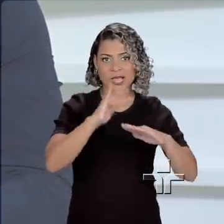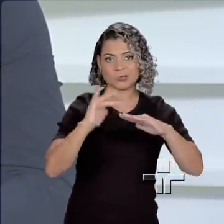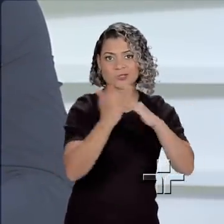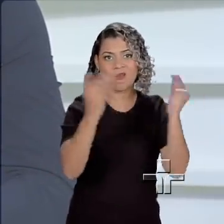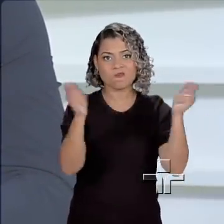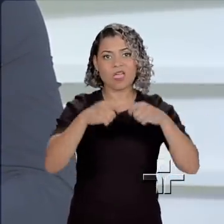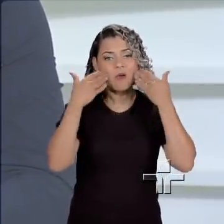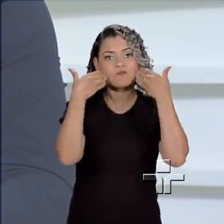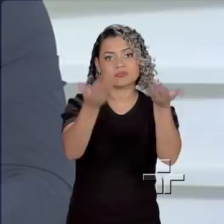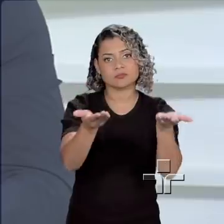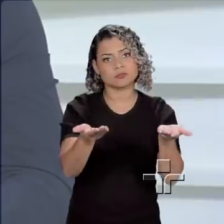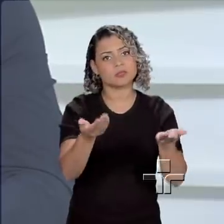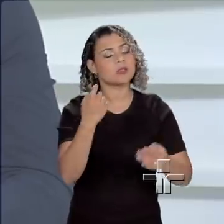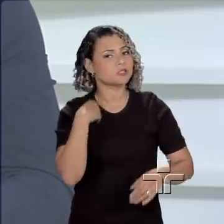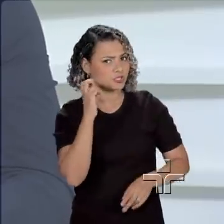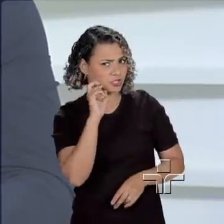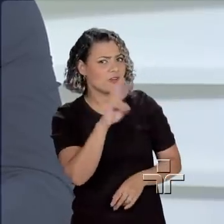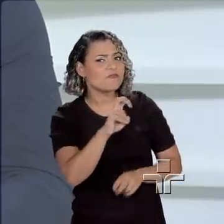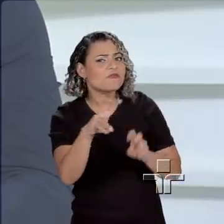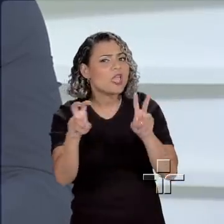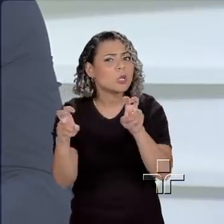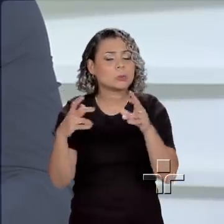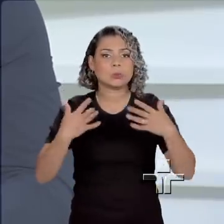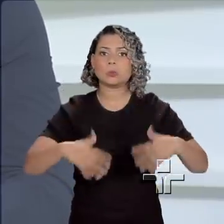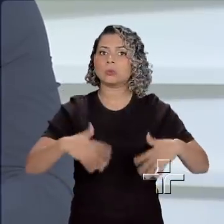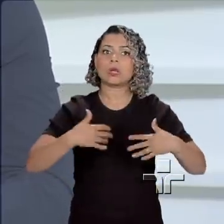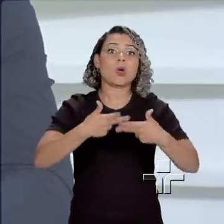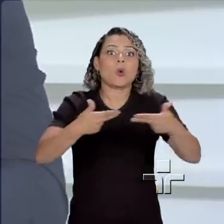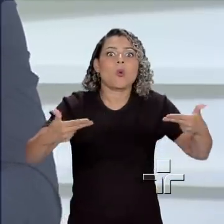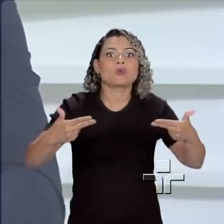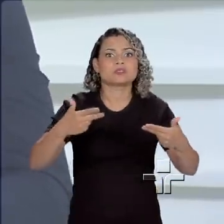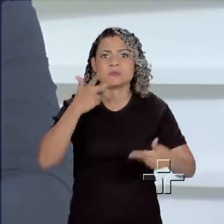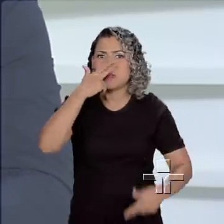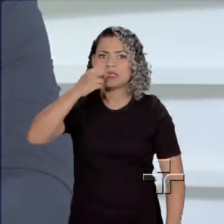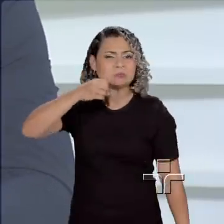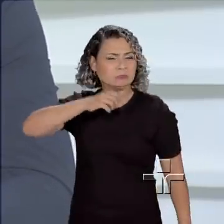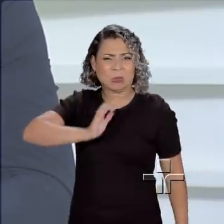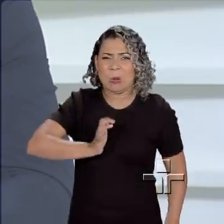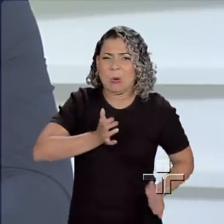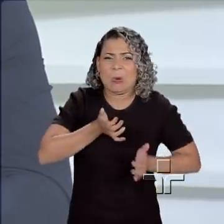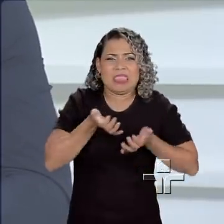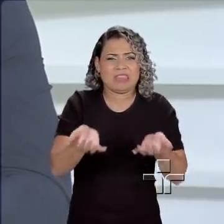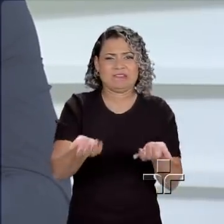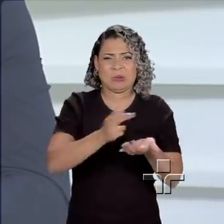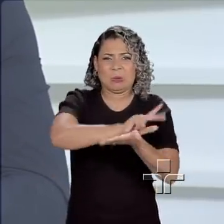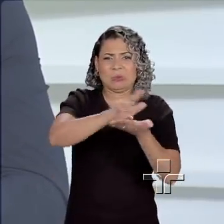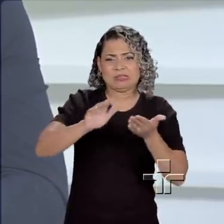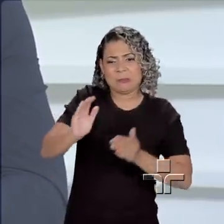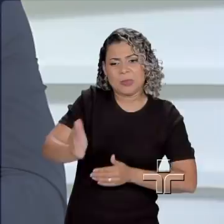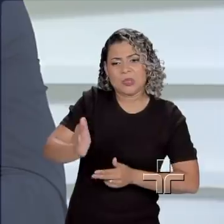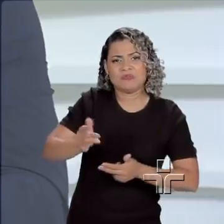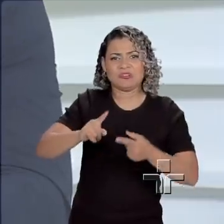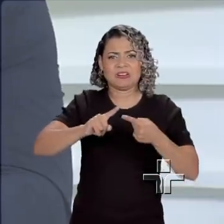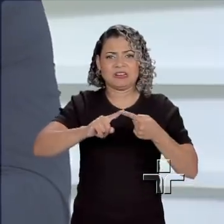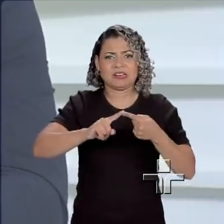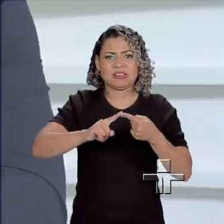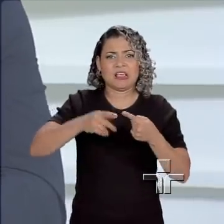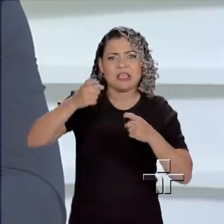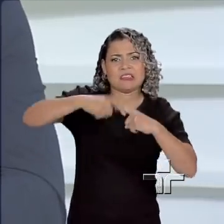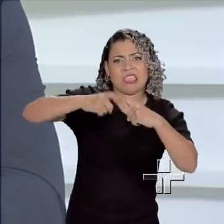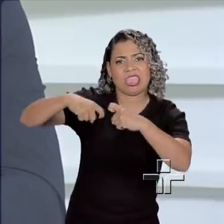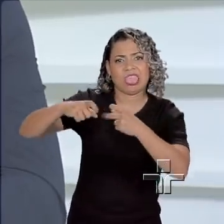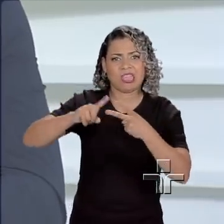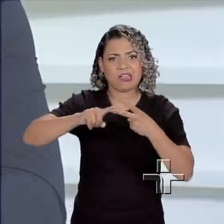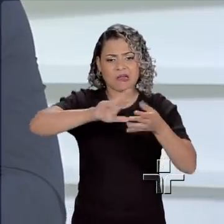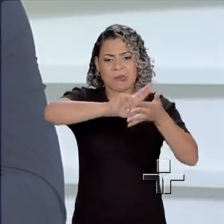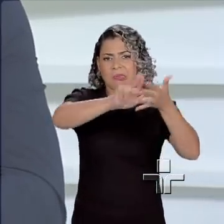estão sendo expostas, que são das mais nojentas que a gente pode mencionar, até as mais brandas,